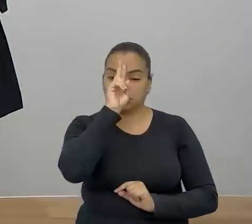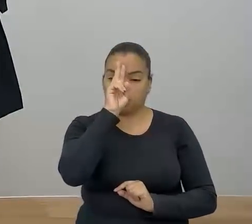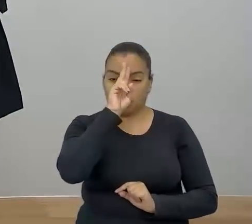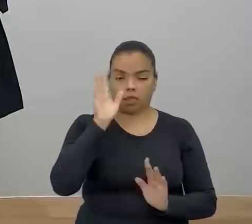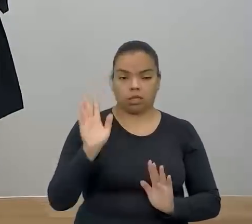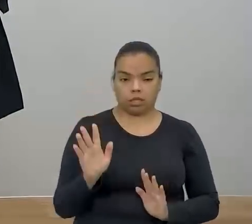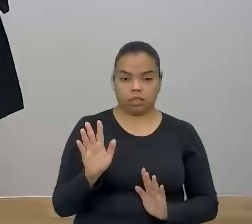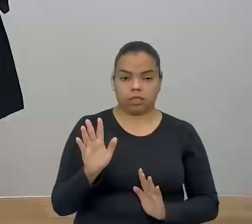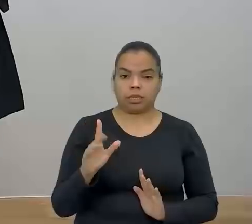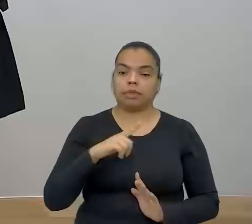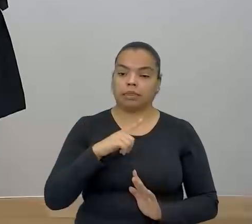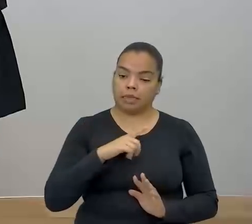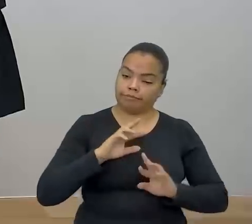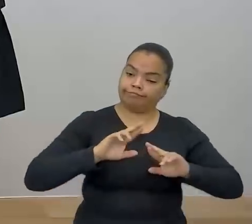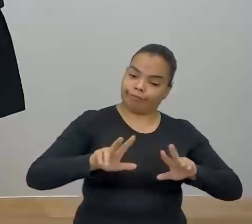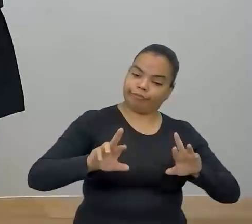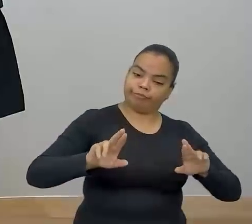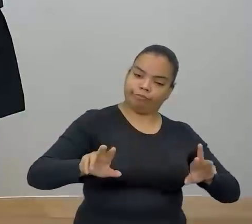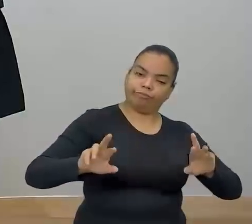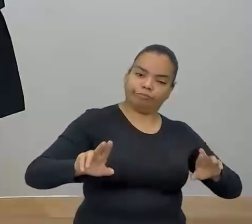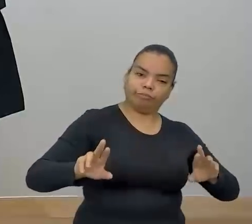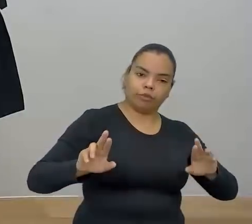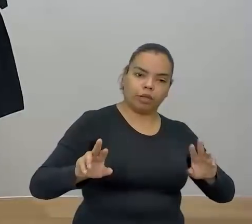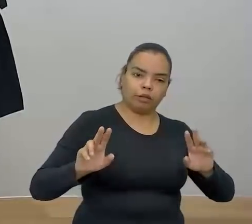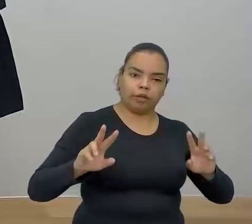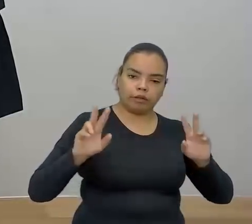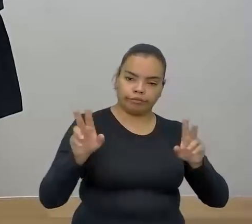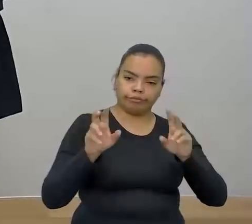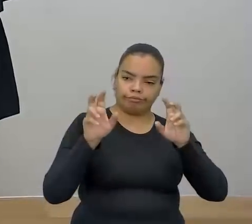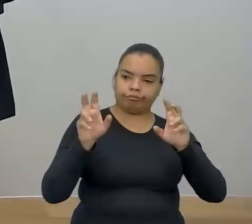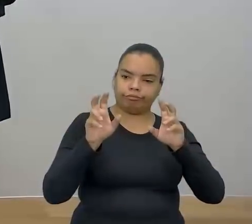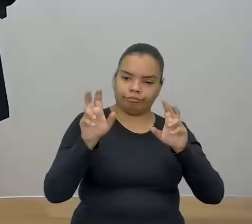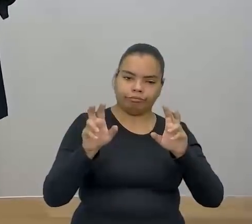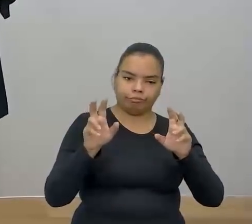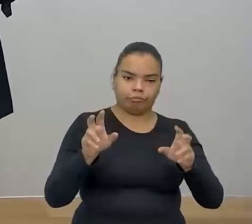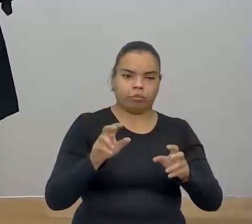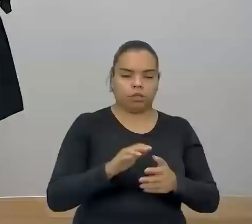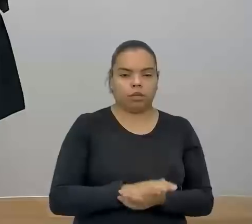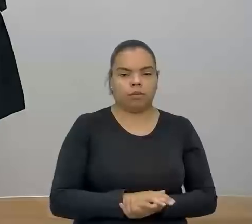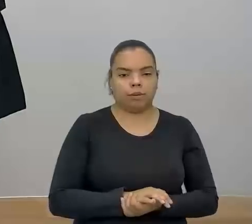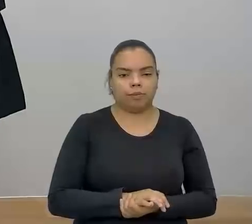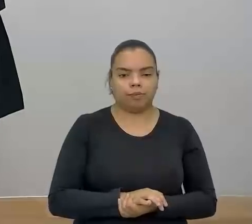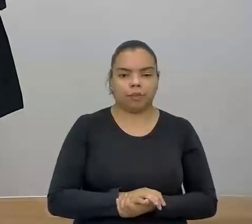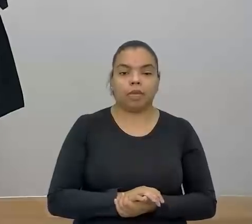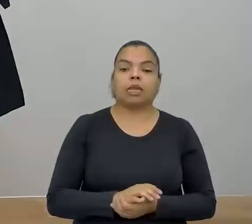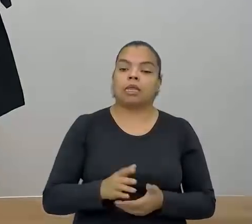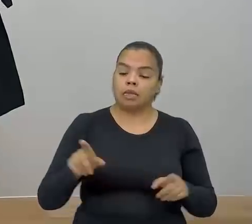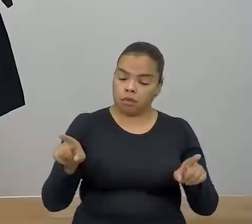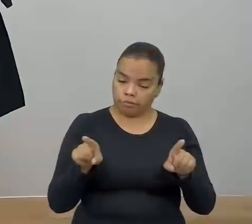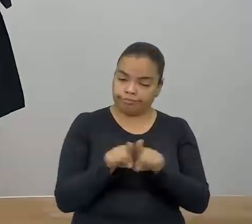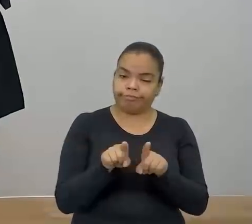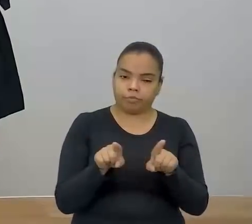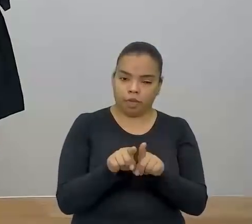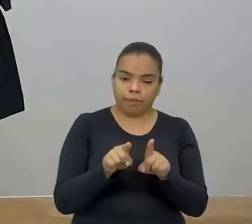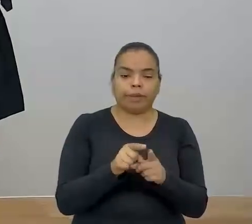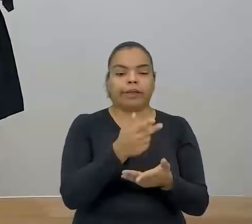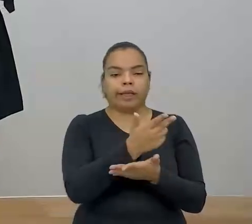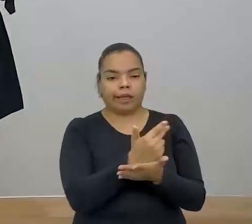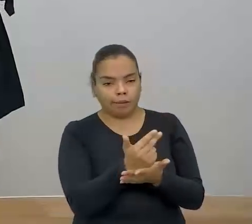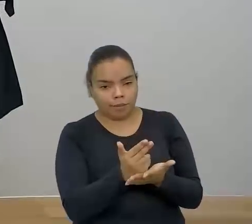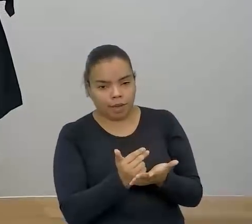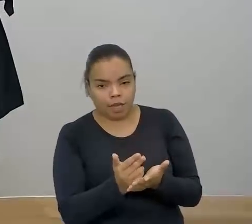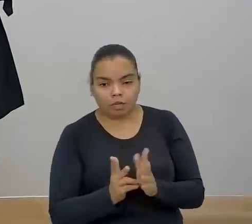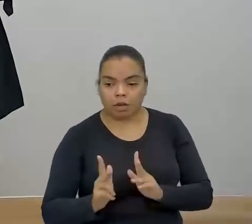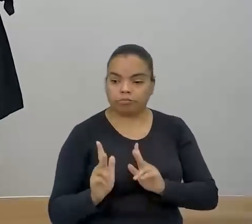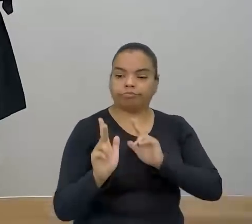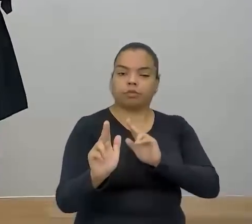obra? Que existem diferentes pontos de vista da mesma situação, né? E a mesma coisa acontece com a imagem. Eu não